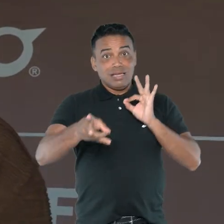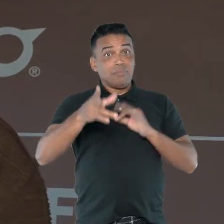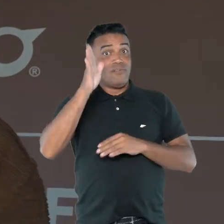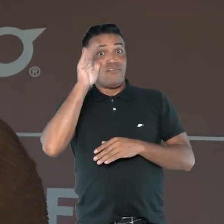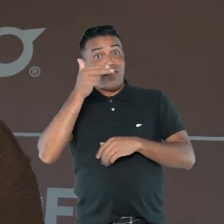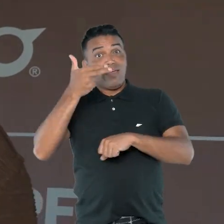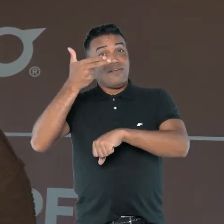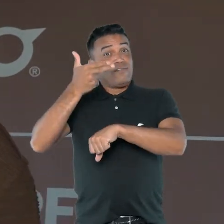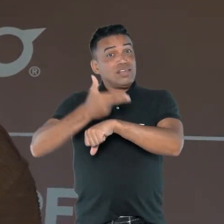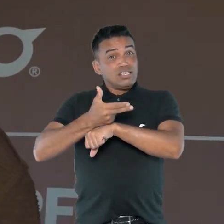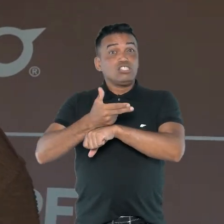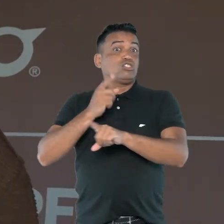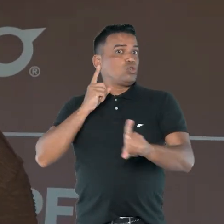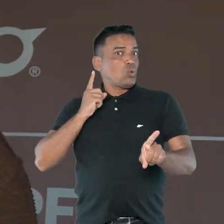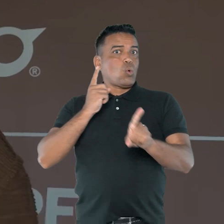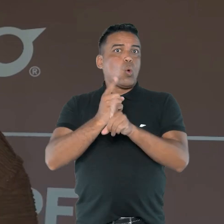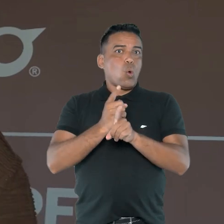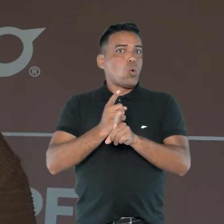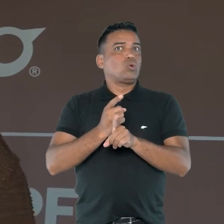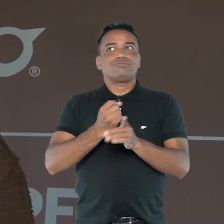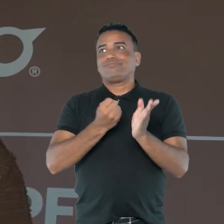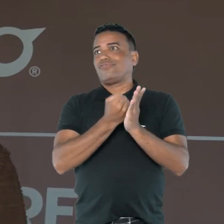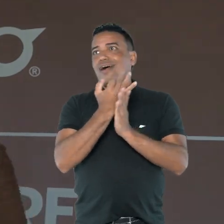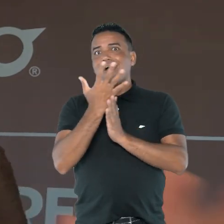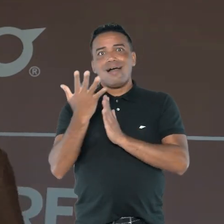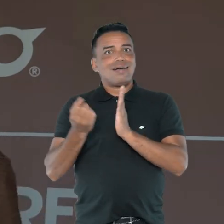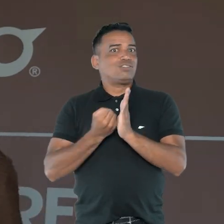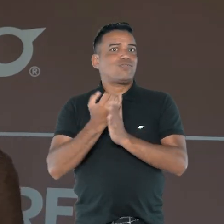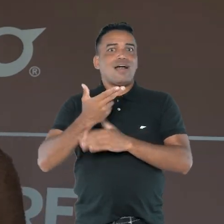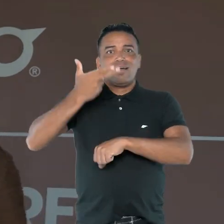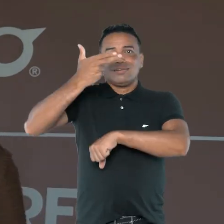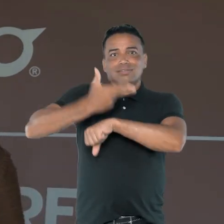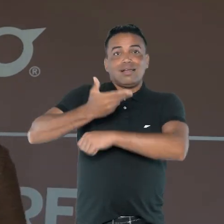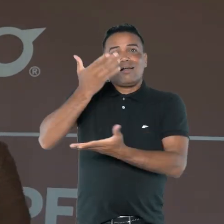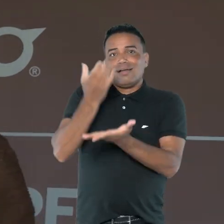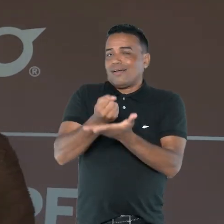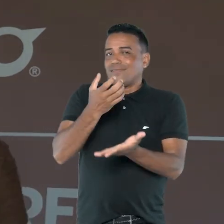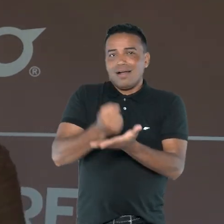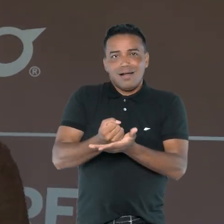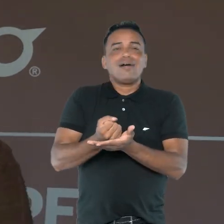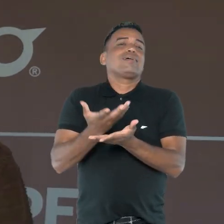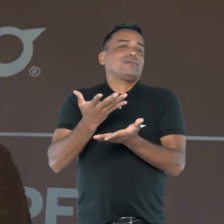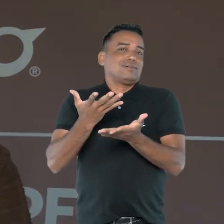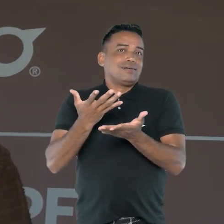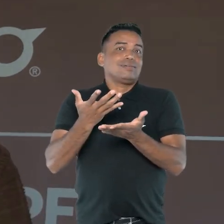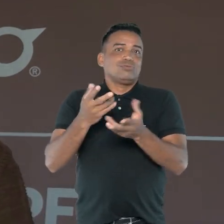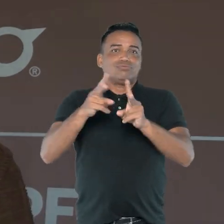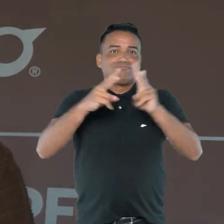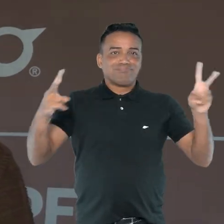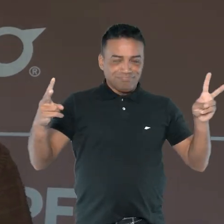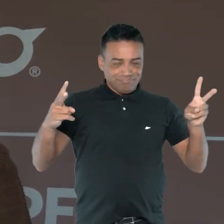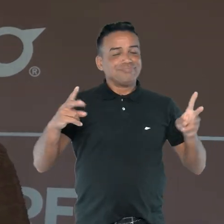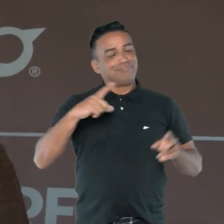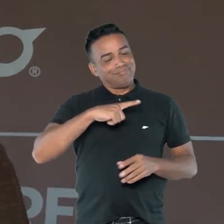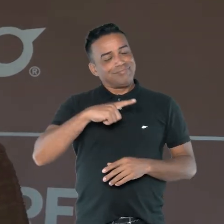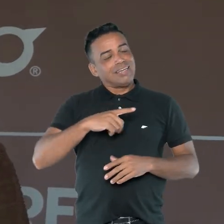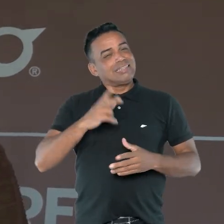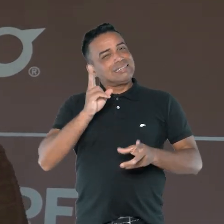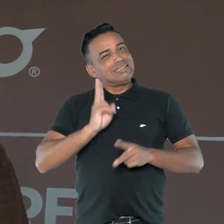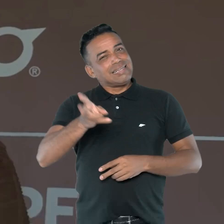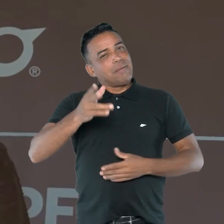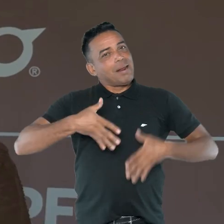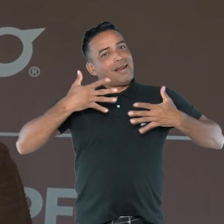Sempre um Papo, para assistir aos nossos encontros. Nós temos centenas de encontros aqui gravados